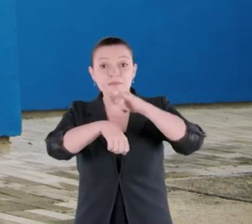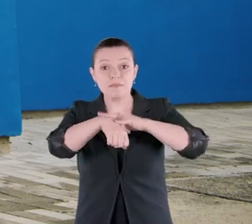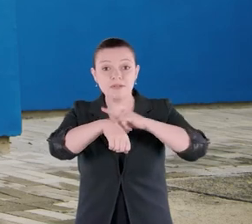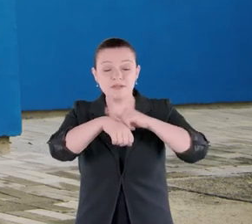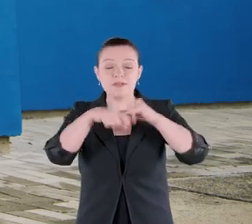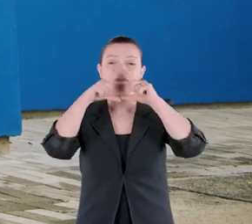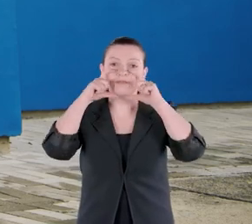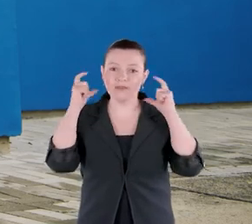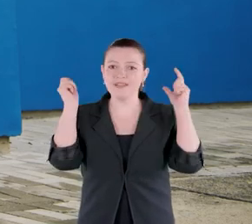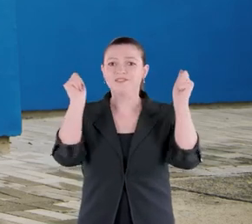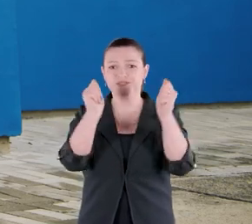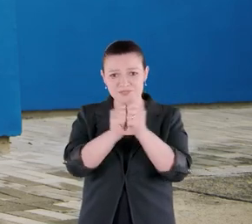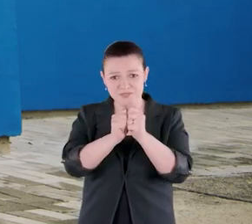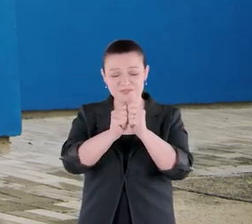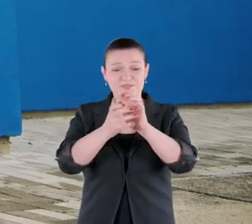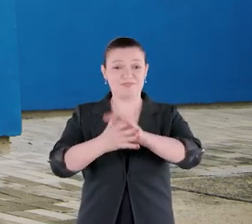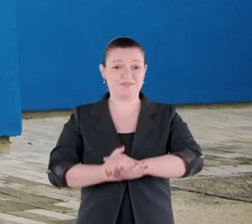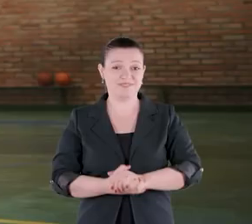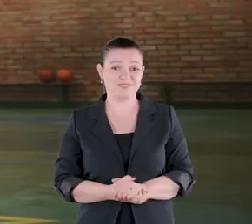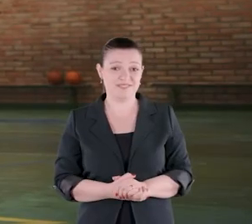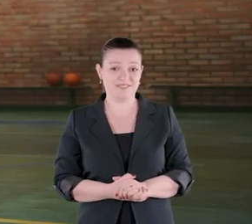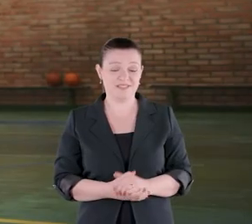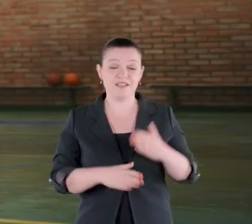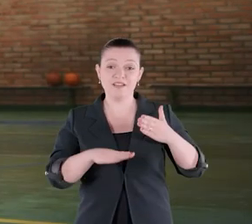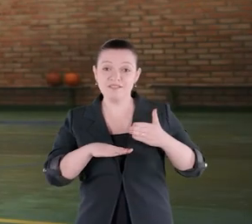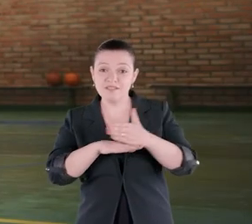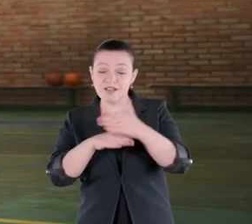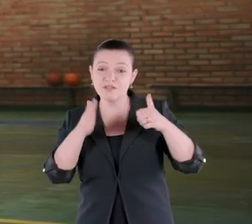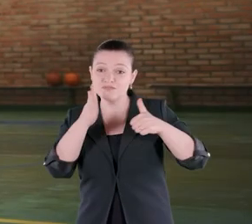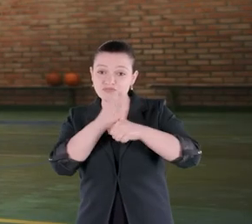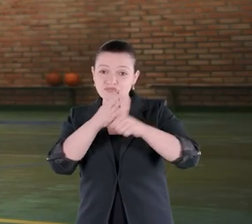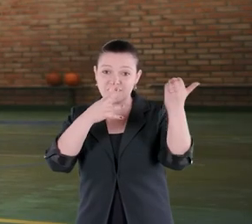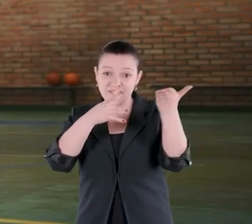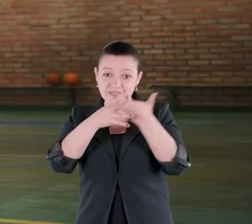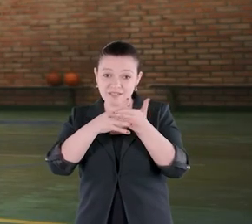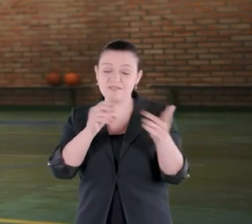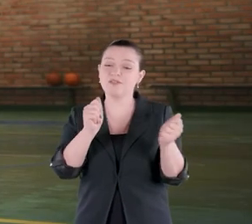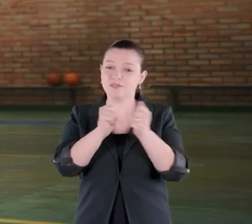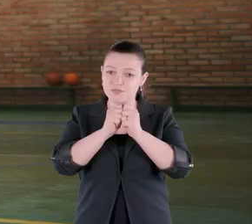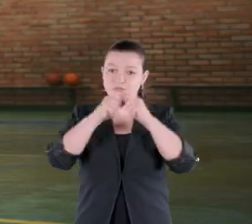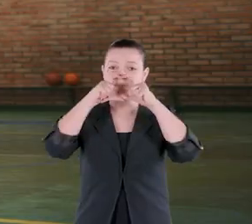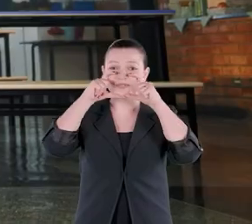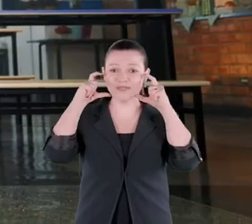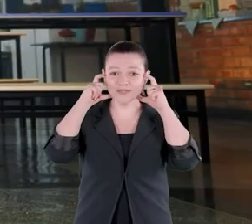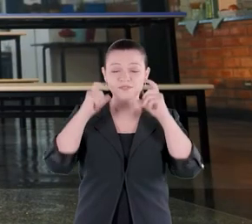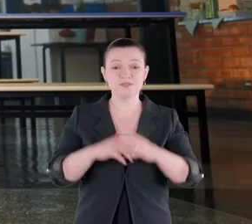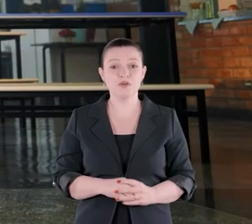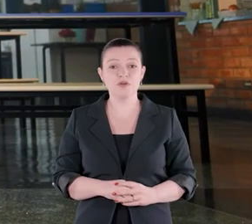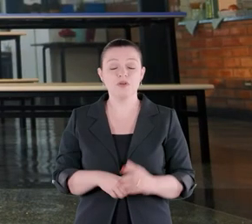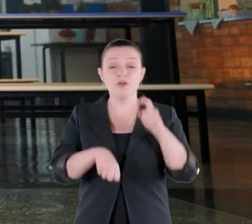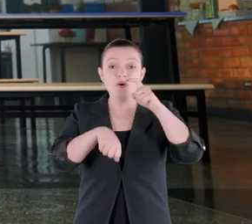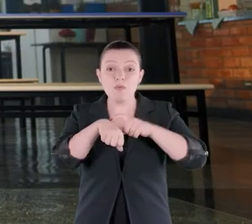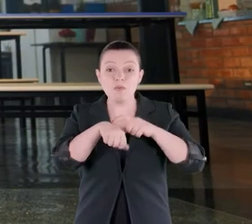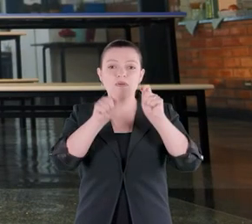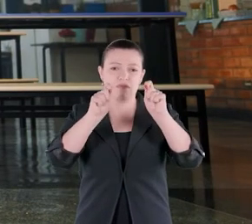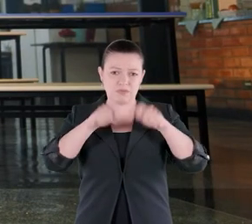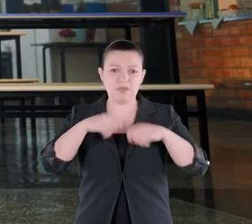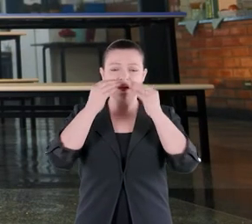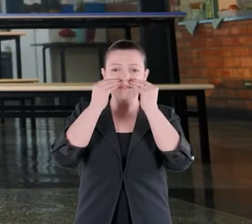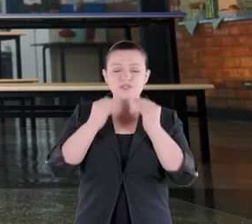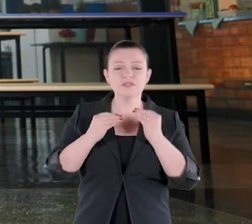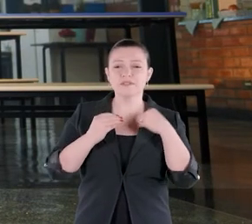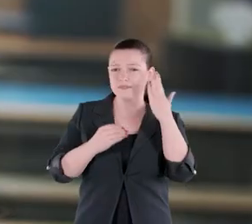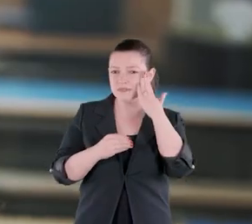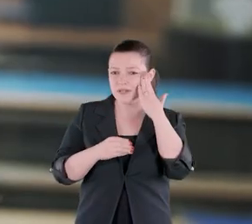vai no banheiro com ela, vai pro recreio com ela. Só tem uma hora que você